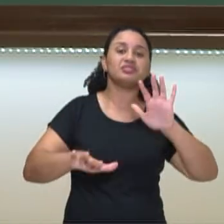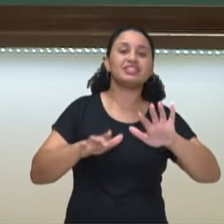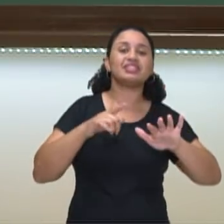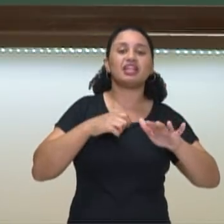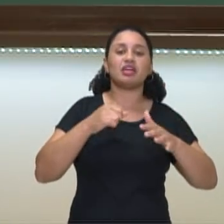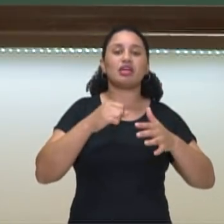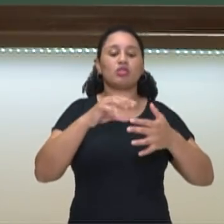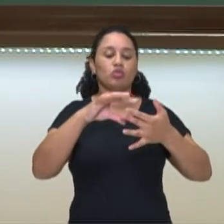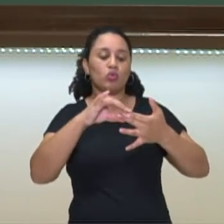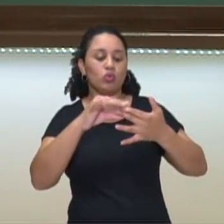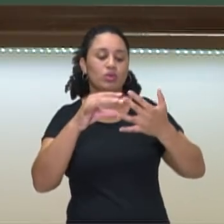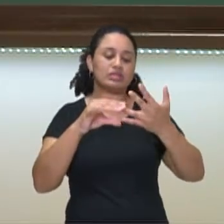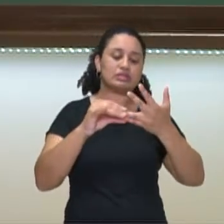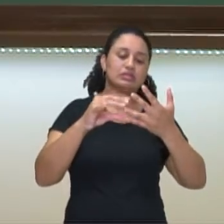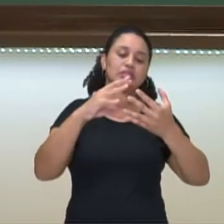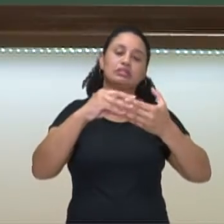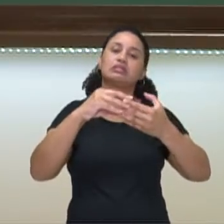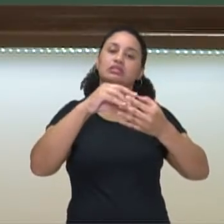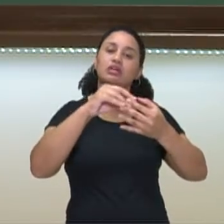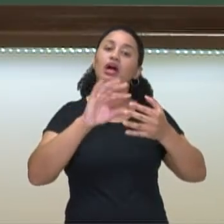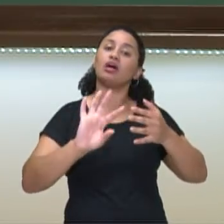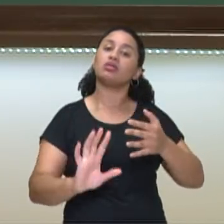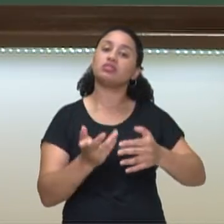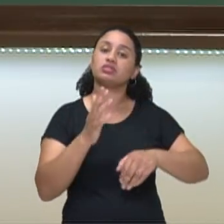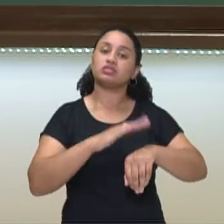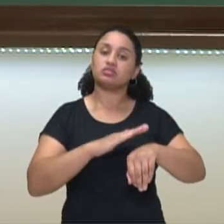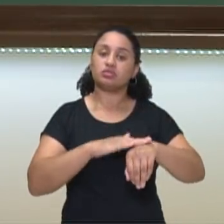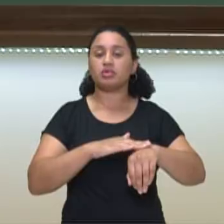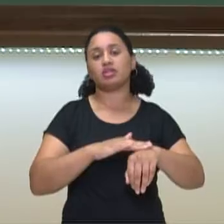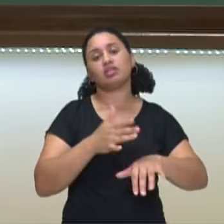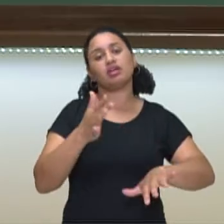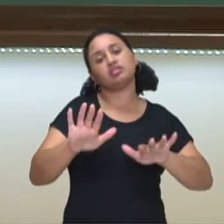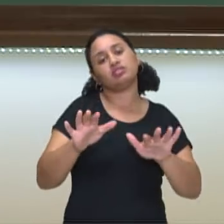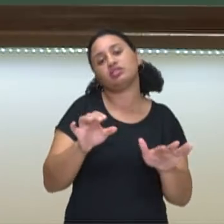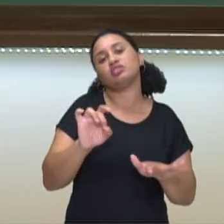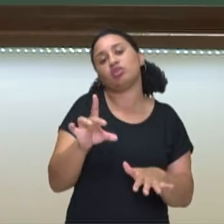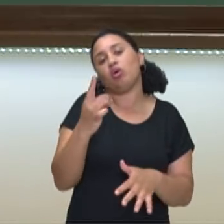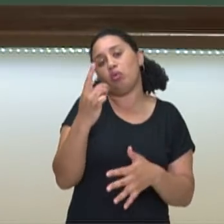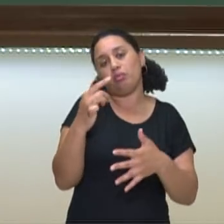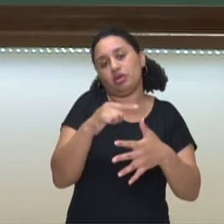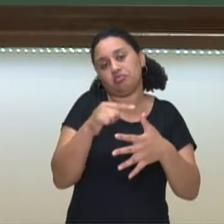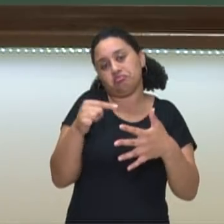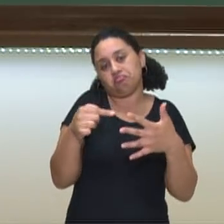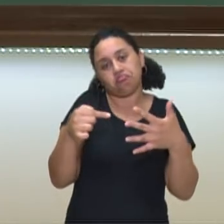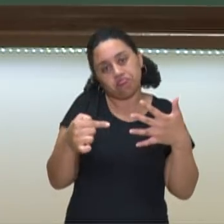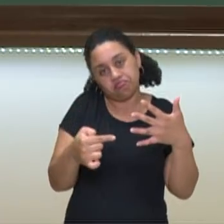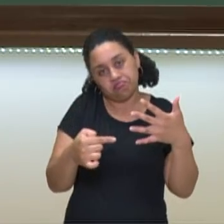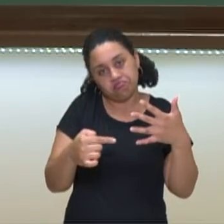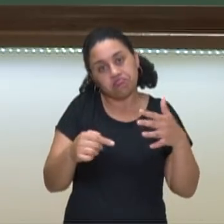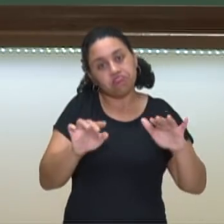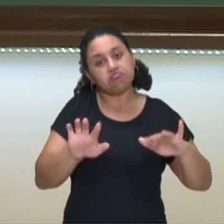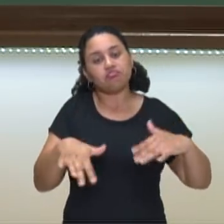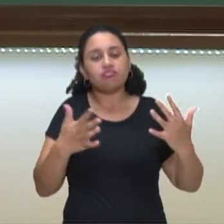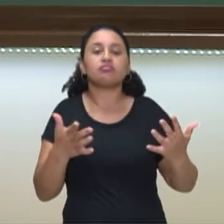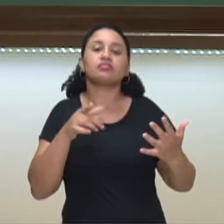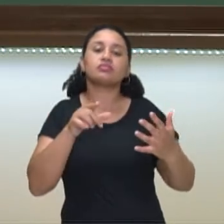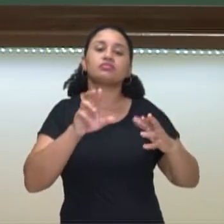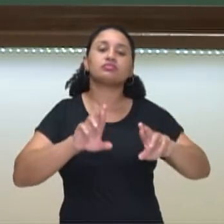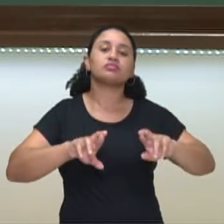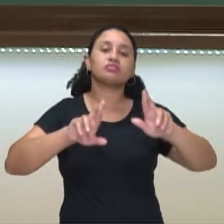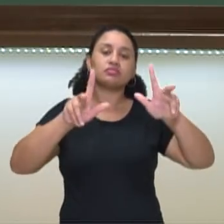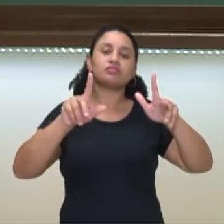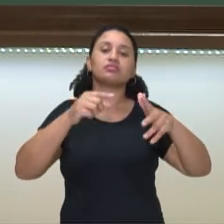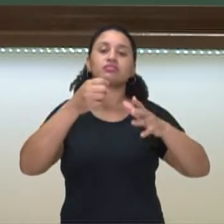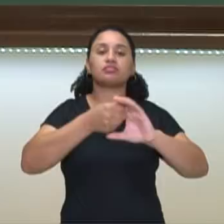uma dessas características pode estar acontecendo, outras vezes apenas uma delas, tá? Então, essas são as